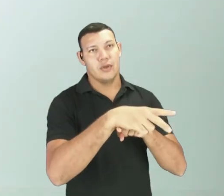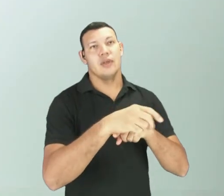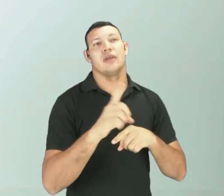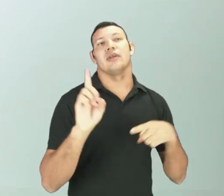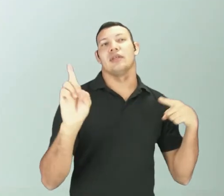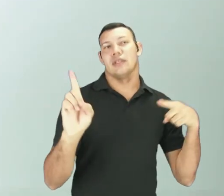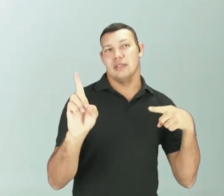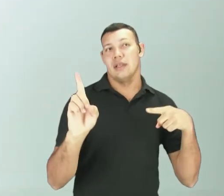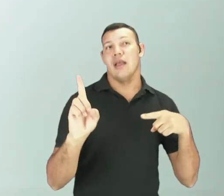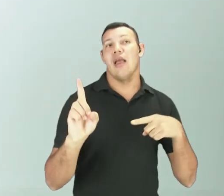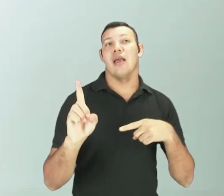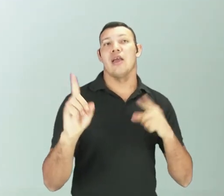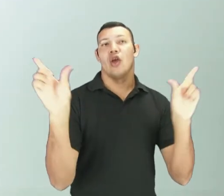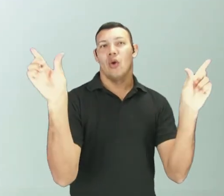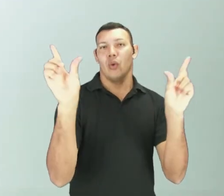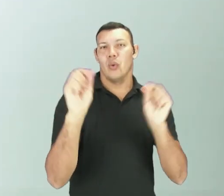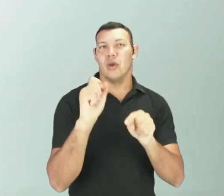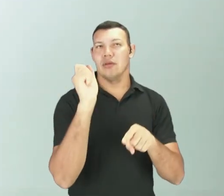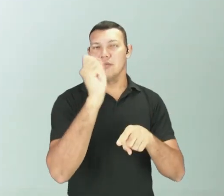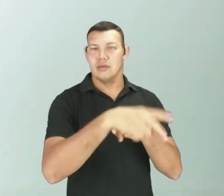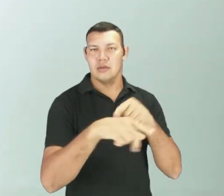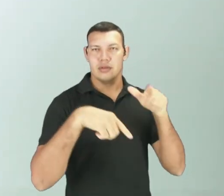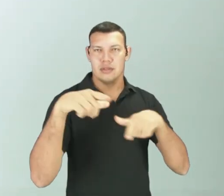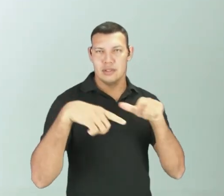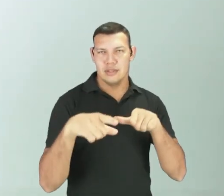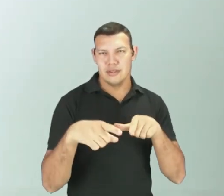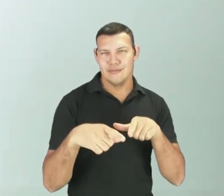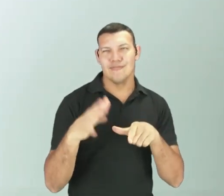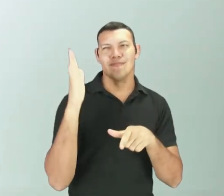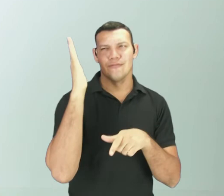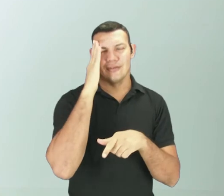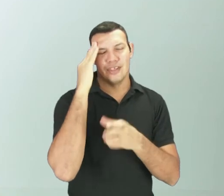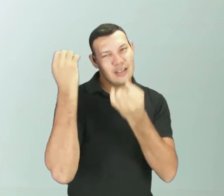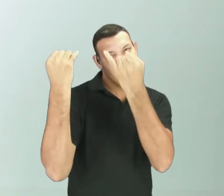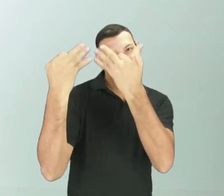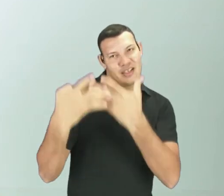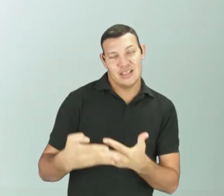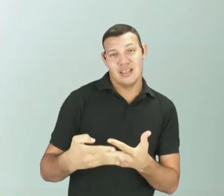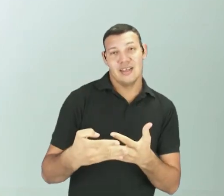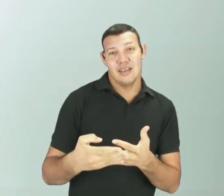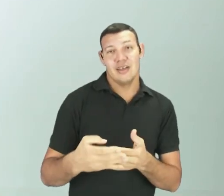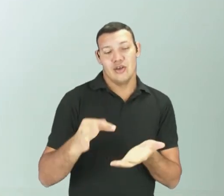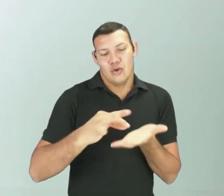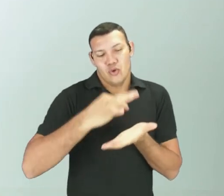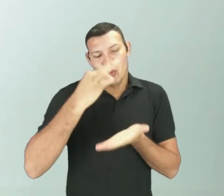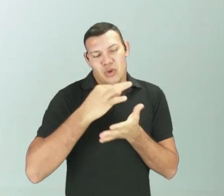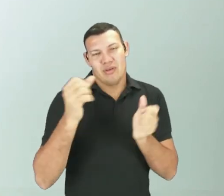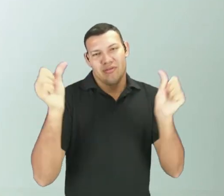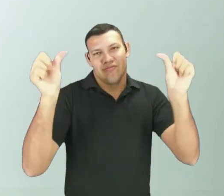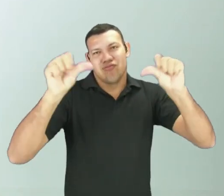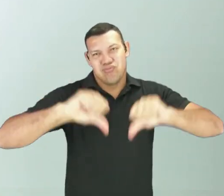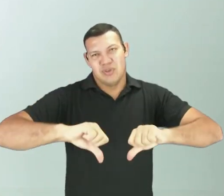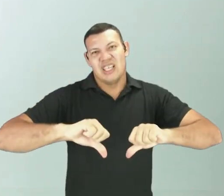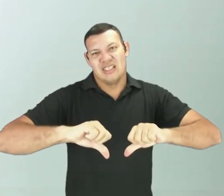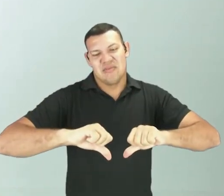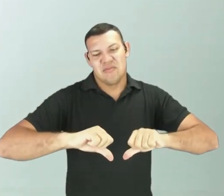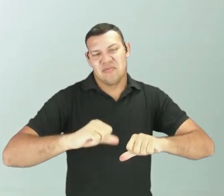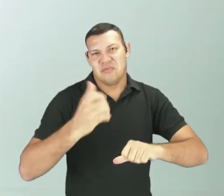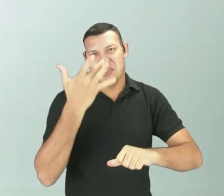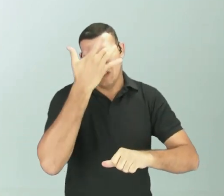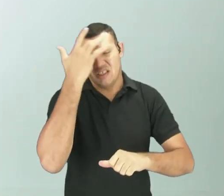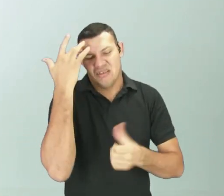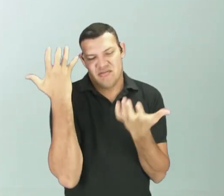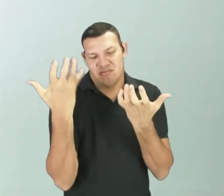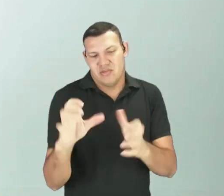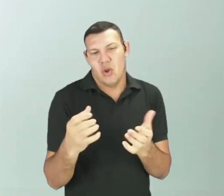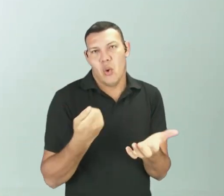gente viu, o café estava em crise, né? Ninguém mais queria saber de comprar café, então a letra A já descarta. A diminuição da